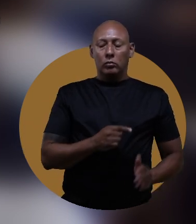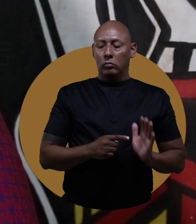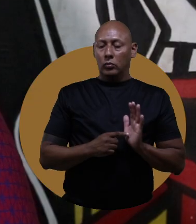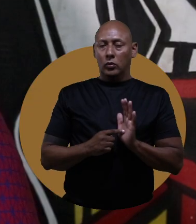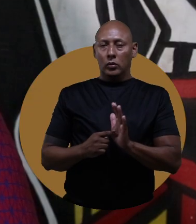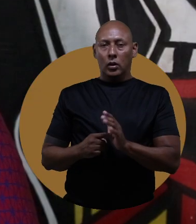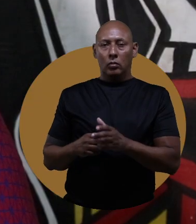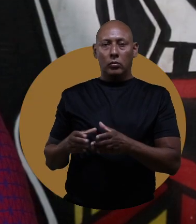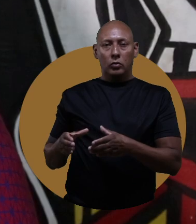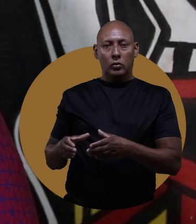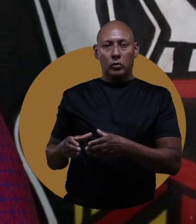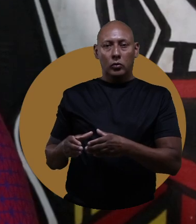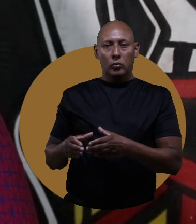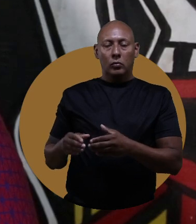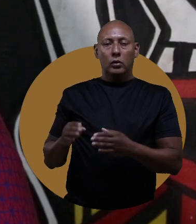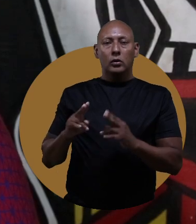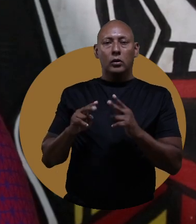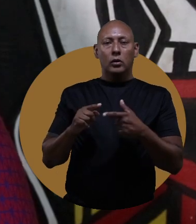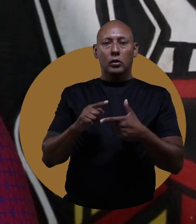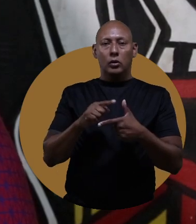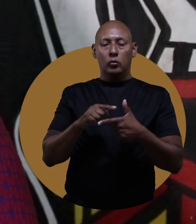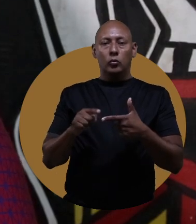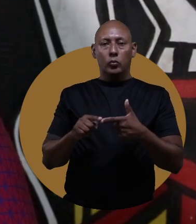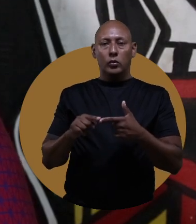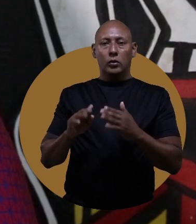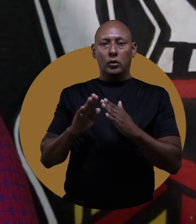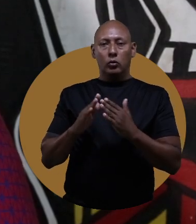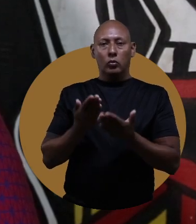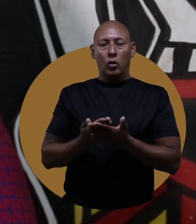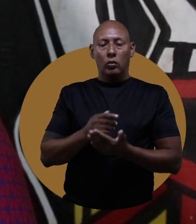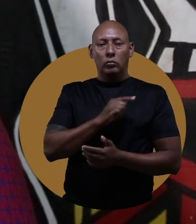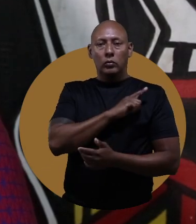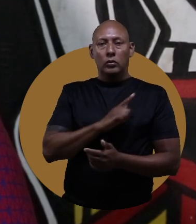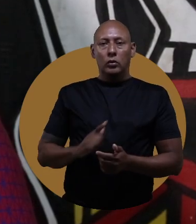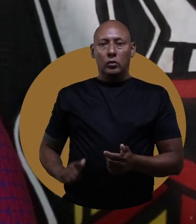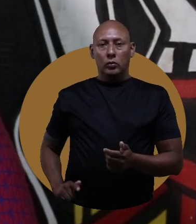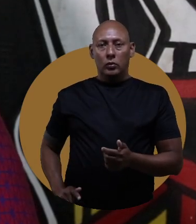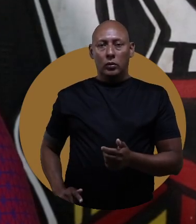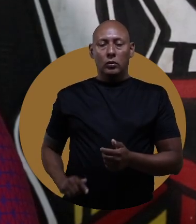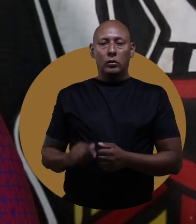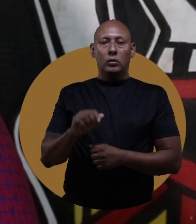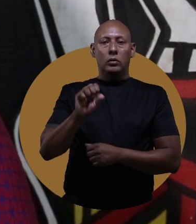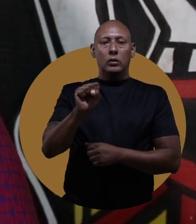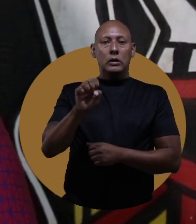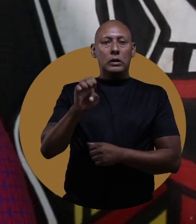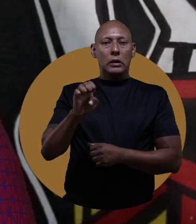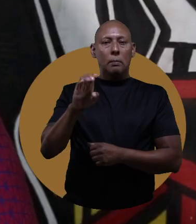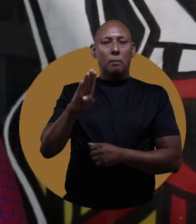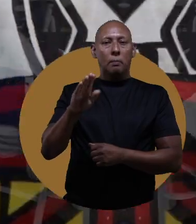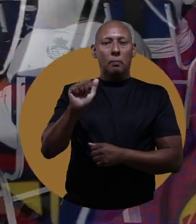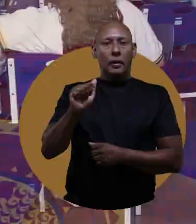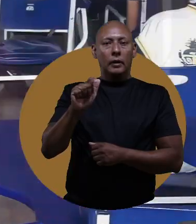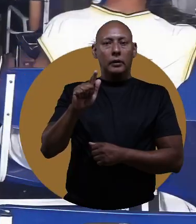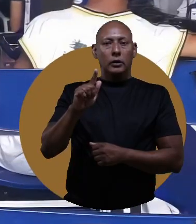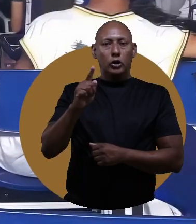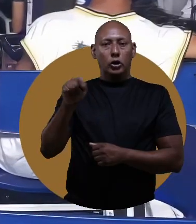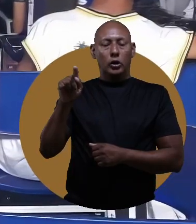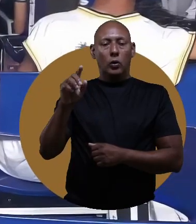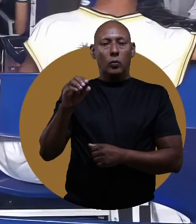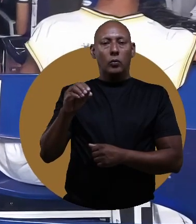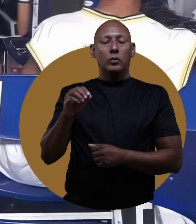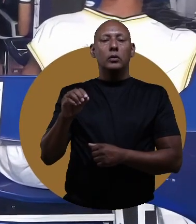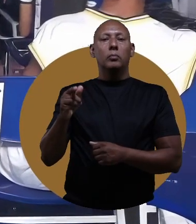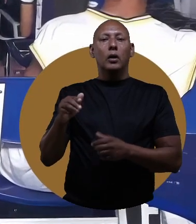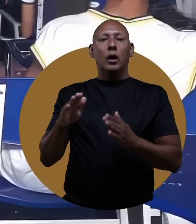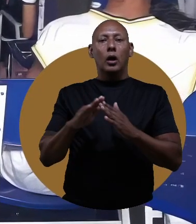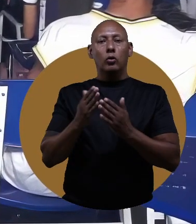né, em duas escolas estaduais, o Sebastião Alves e a Escola do Futuro,